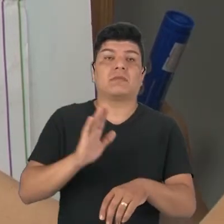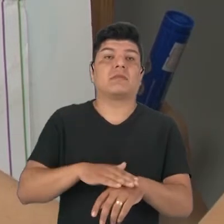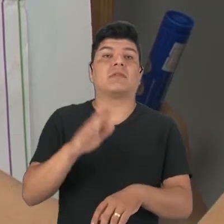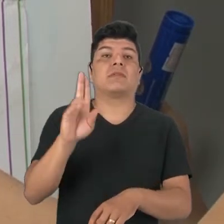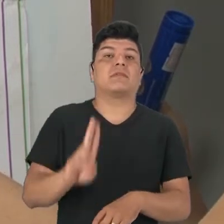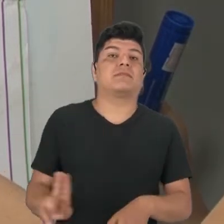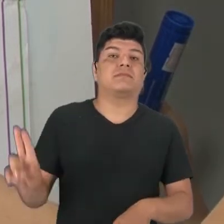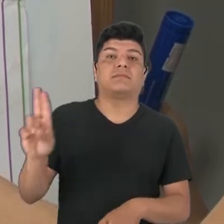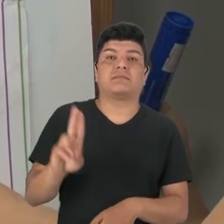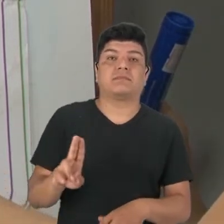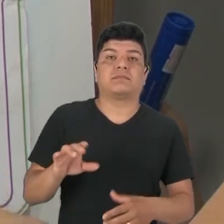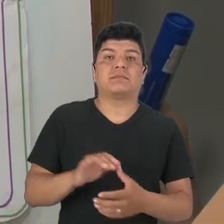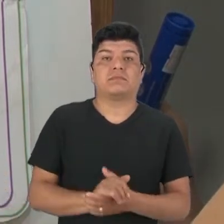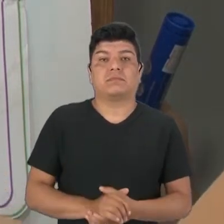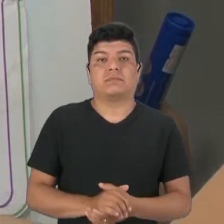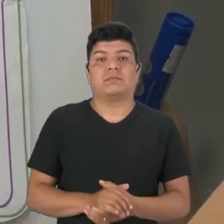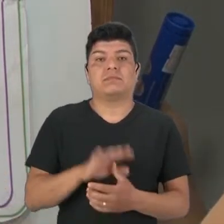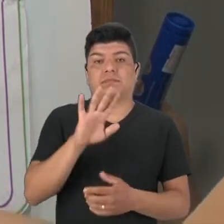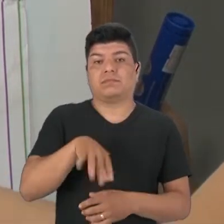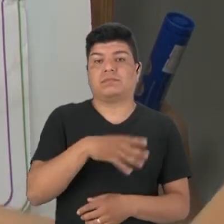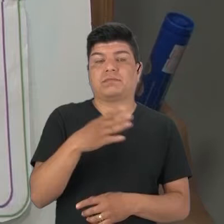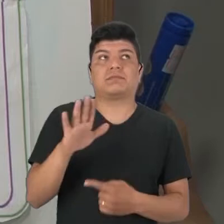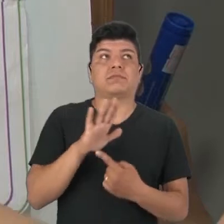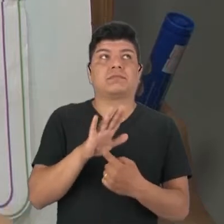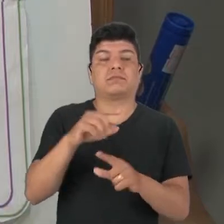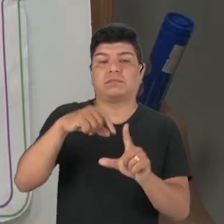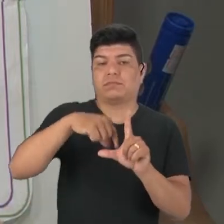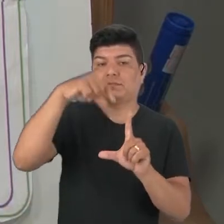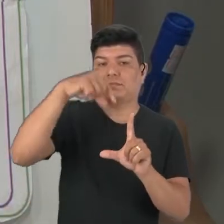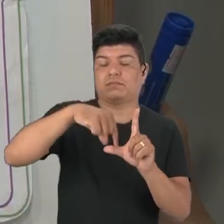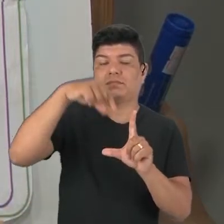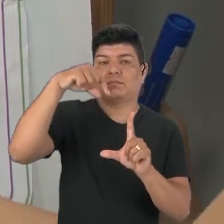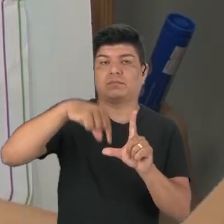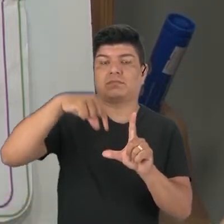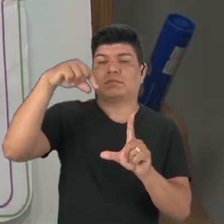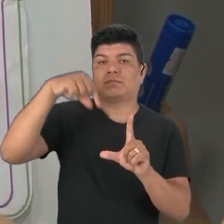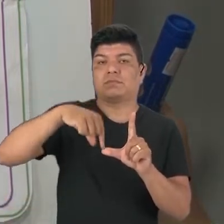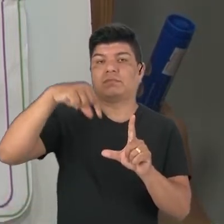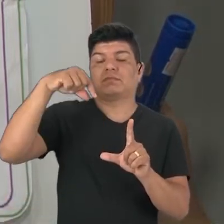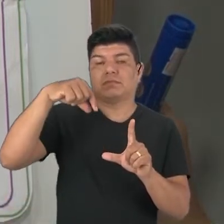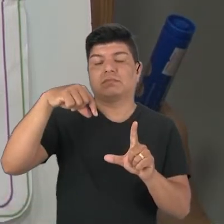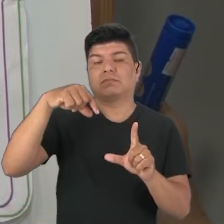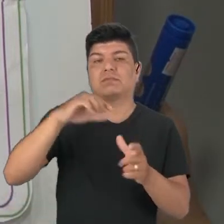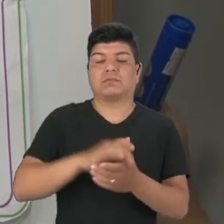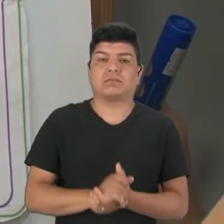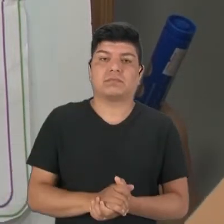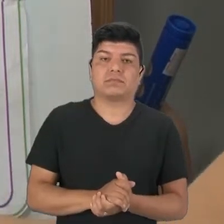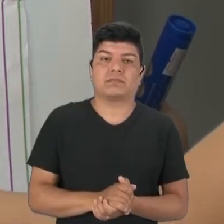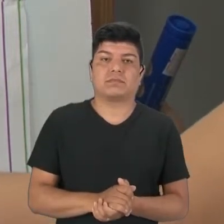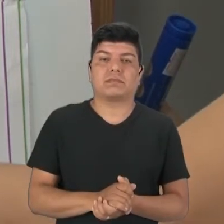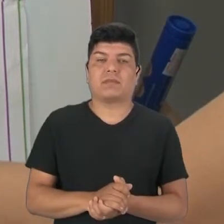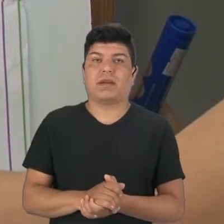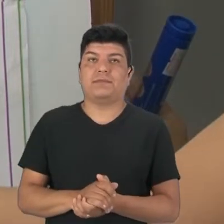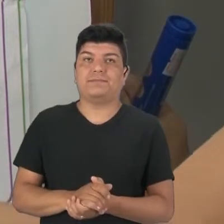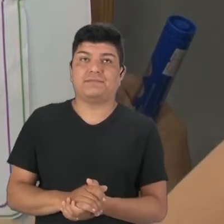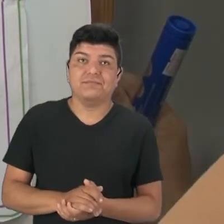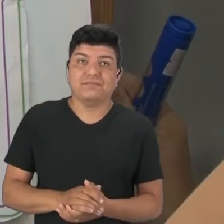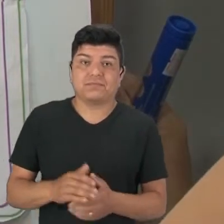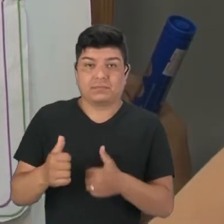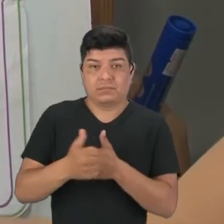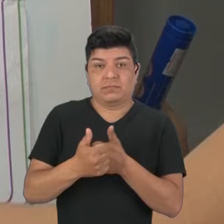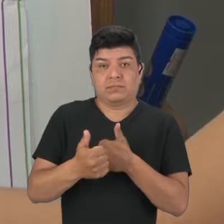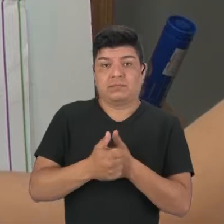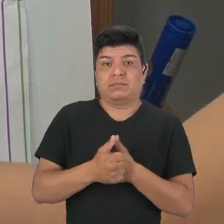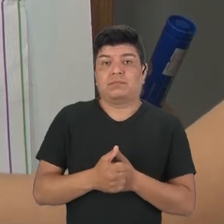utilizam? Nesse gráfico, ele é apresentado por barras, né, ou colunas, como a gente chama, e aqui ao